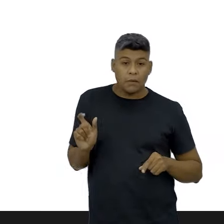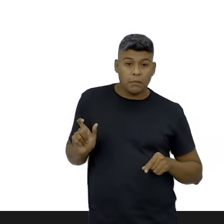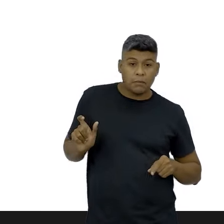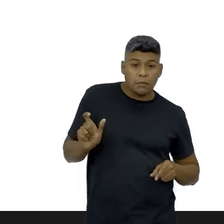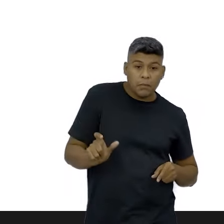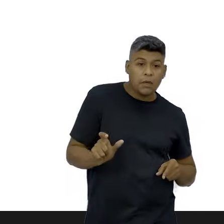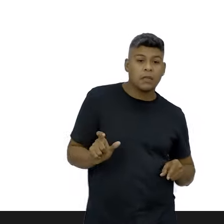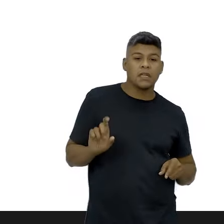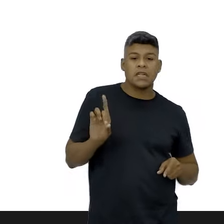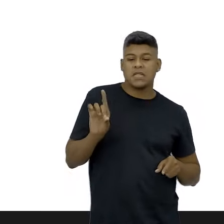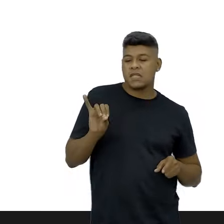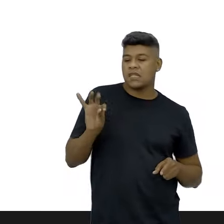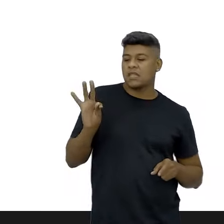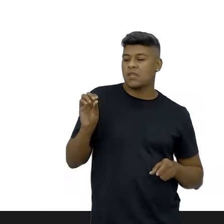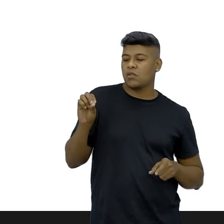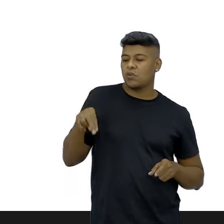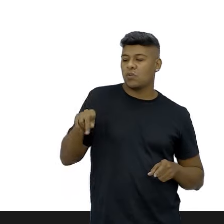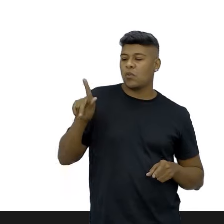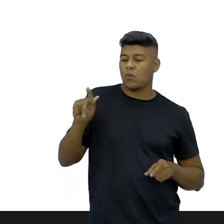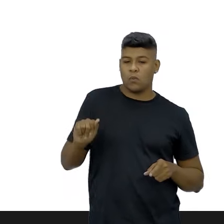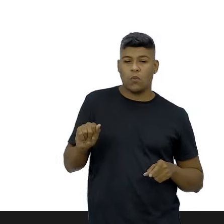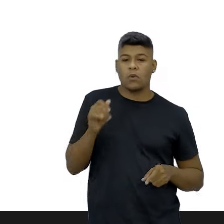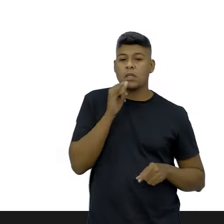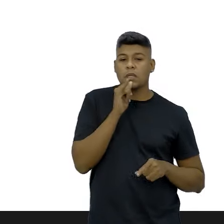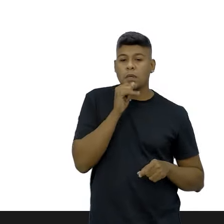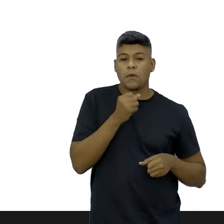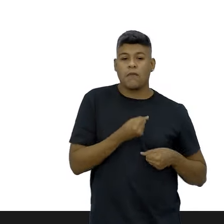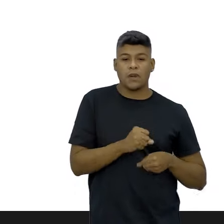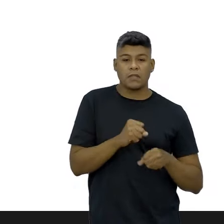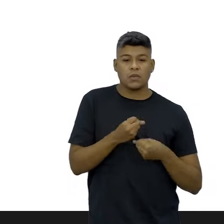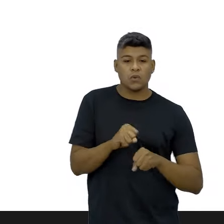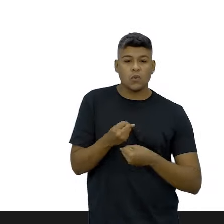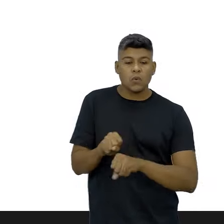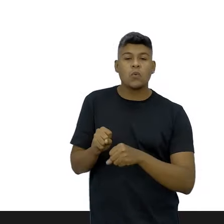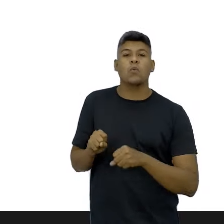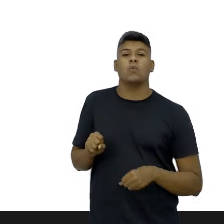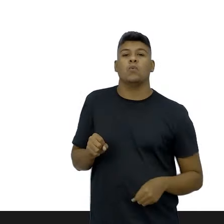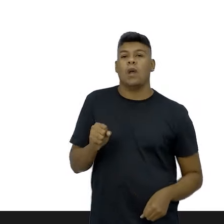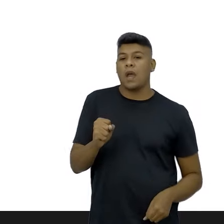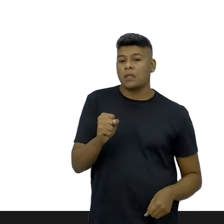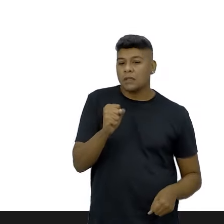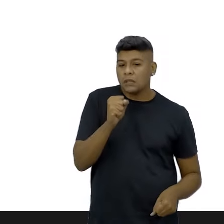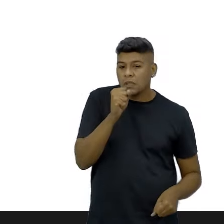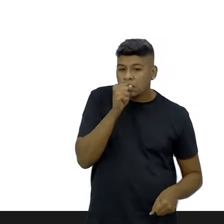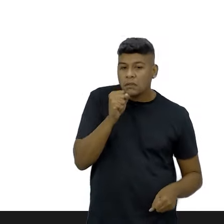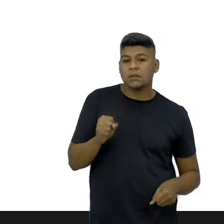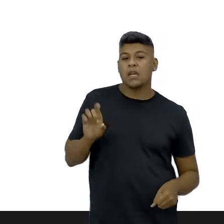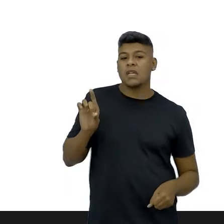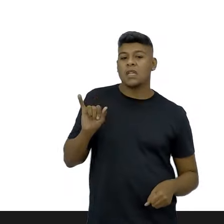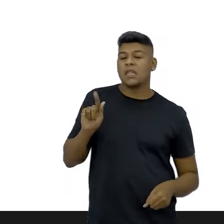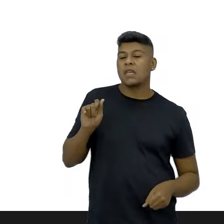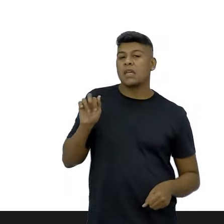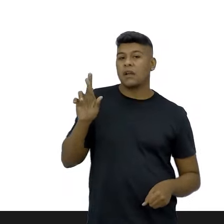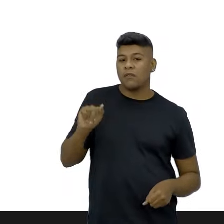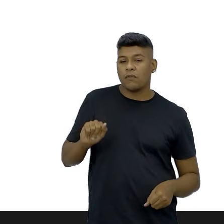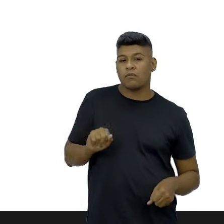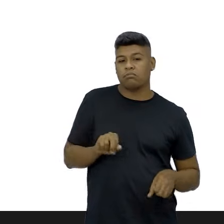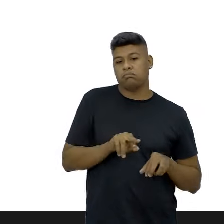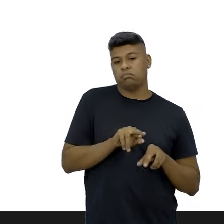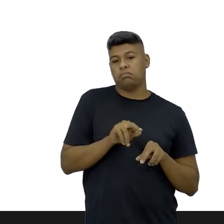palavras com ditongos, né? Vassoura, cenoura, e dígrafos, repolho,